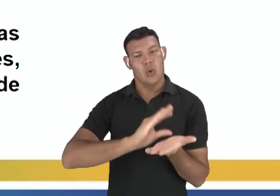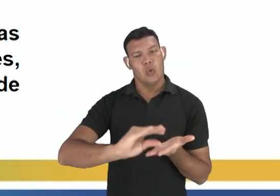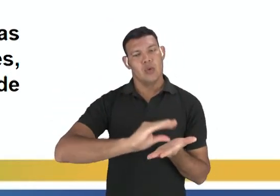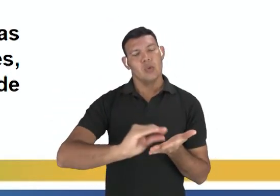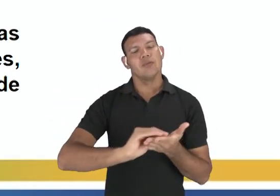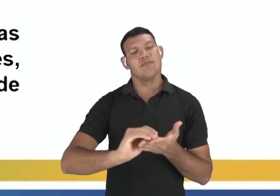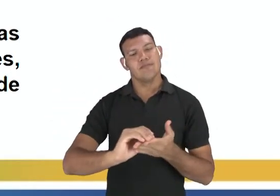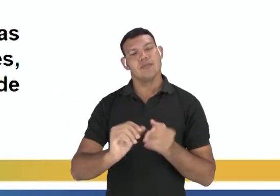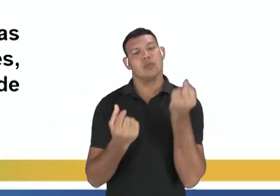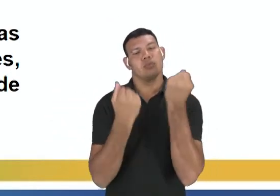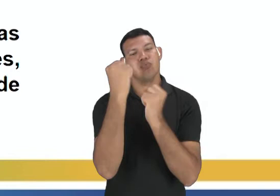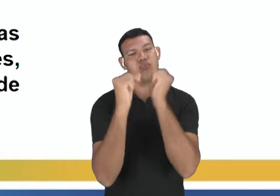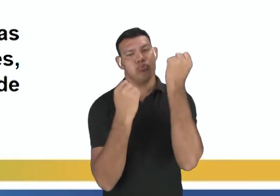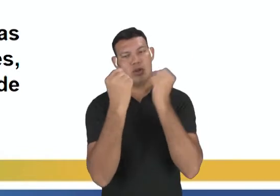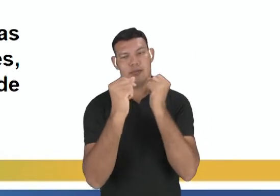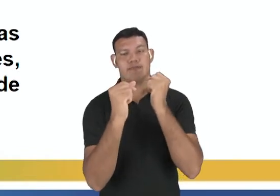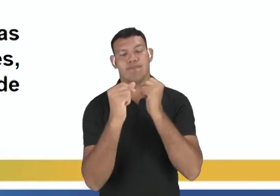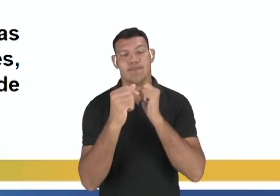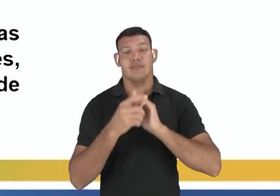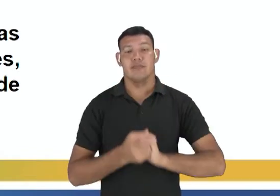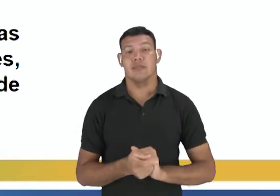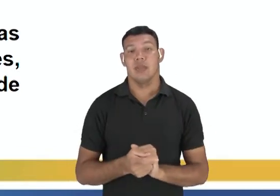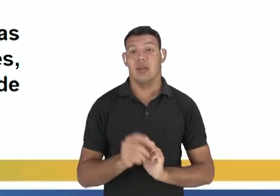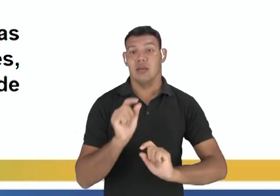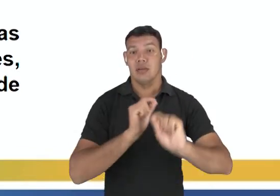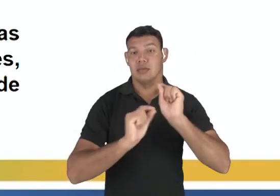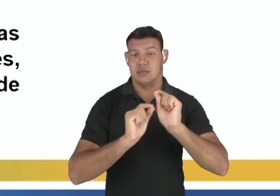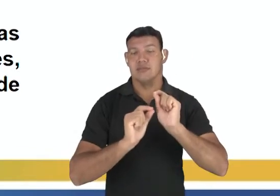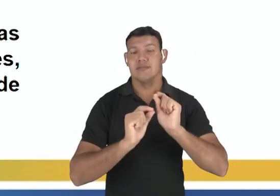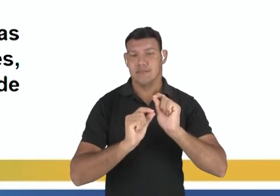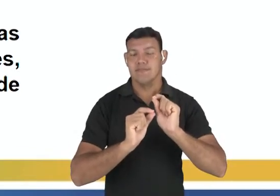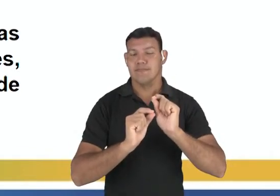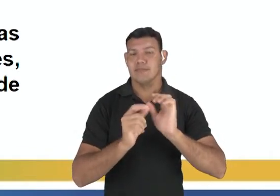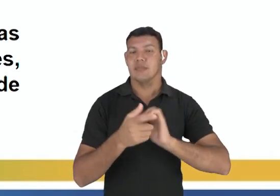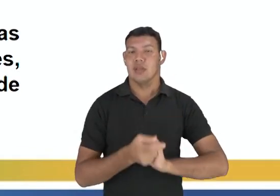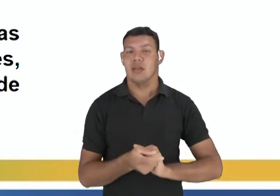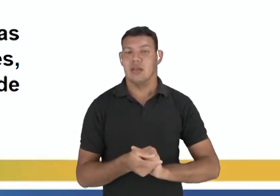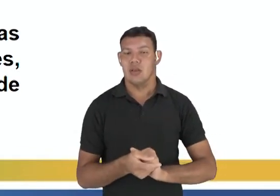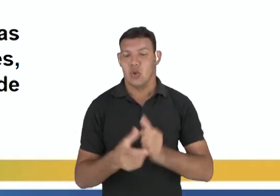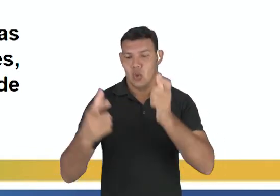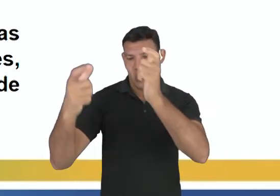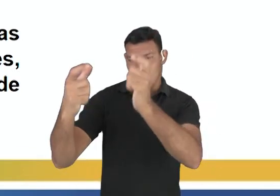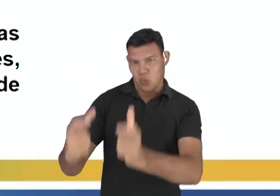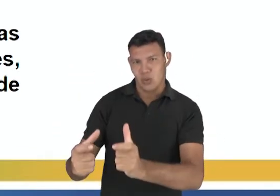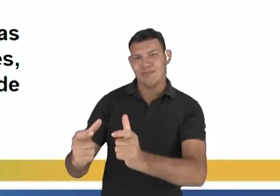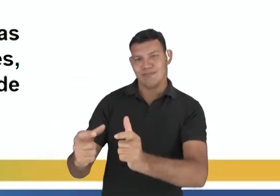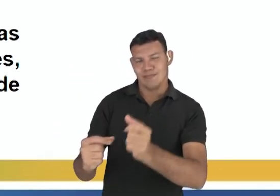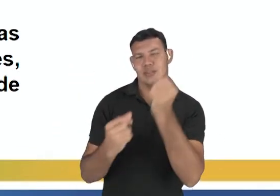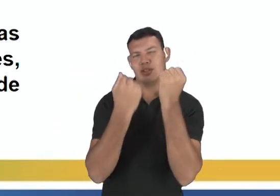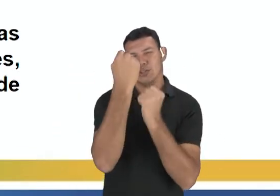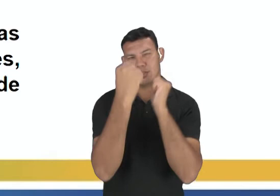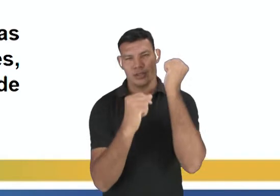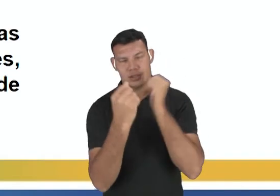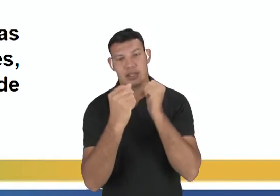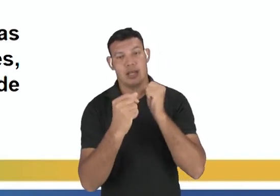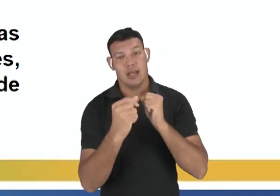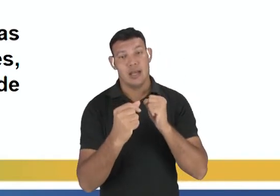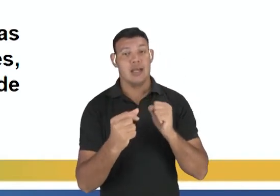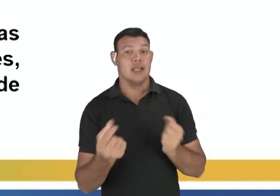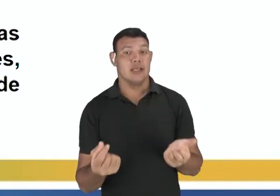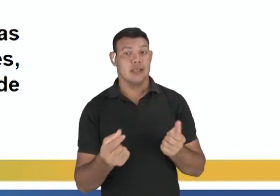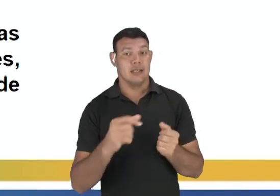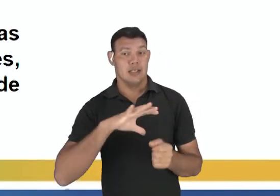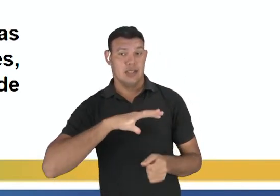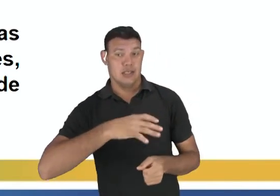atividade industrial foi estimulada com a criação de um distrito industrial localizado na cidade de Manaus, Amazonas, o